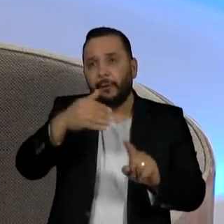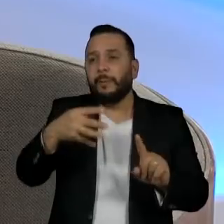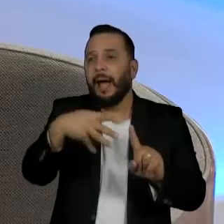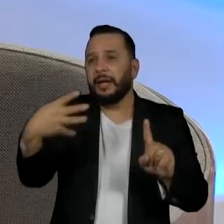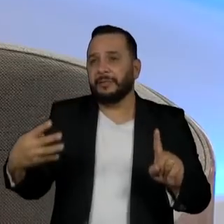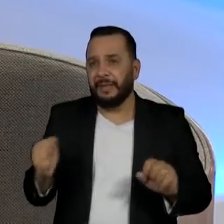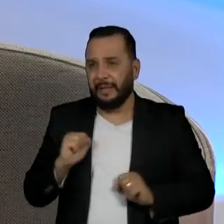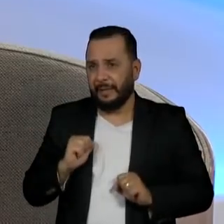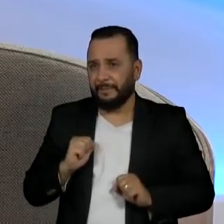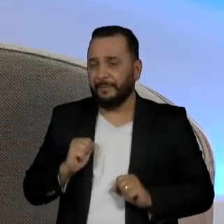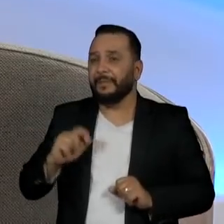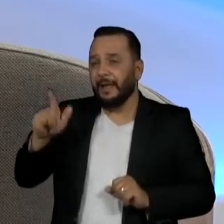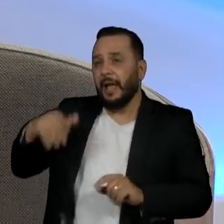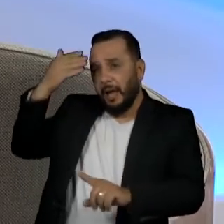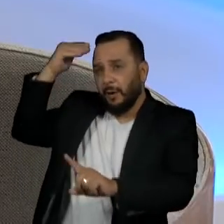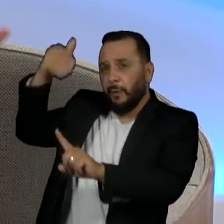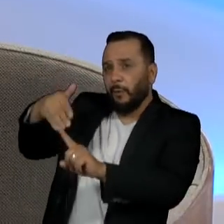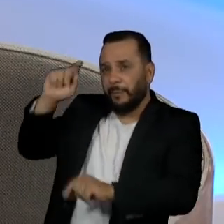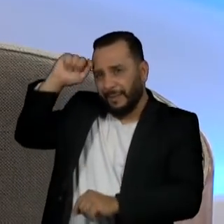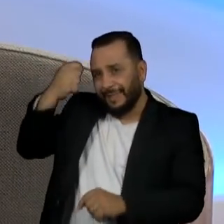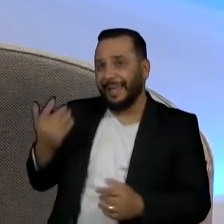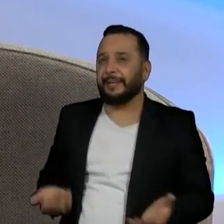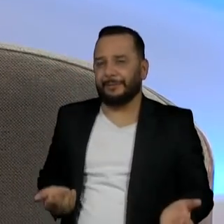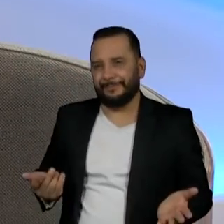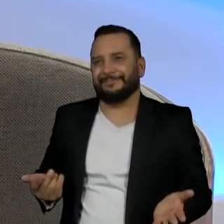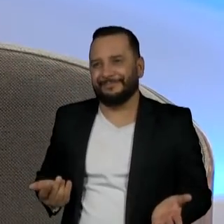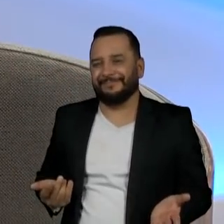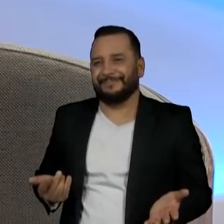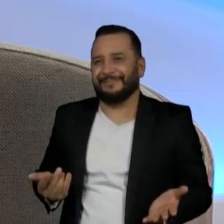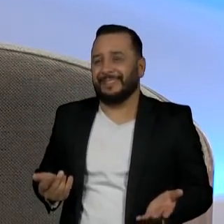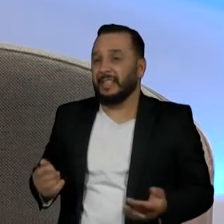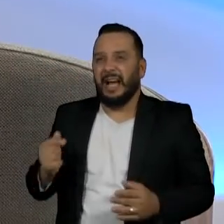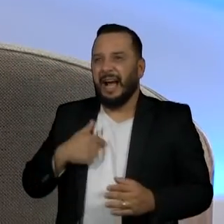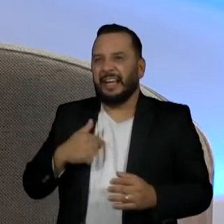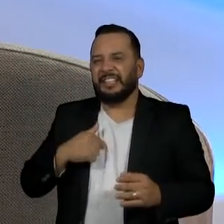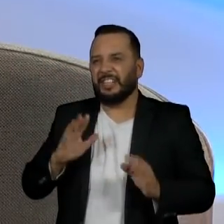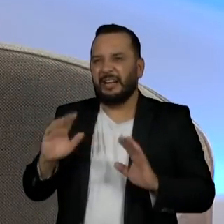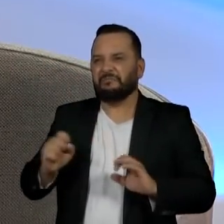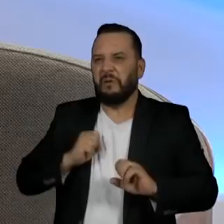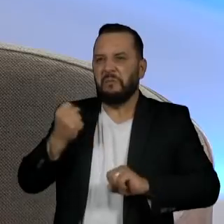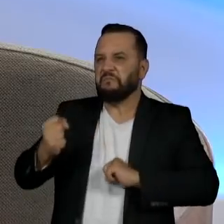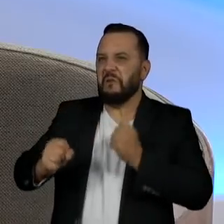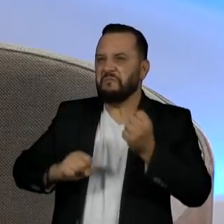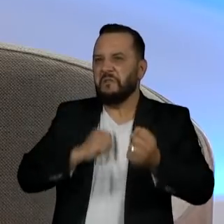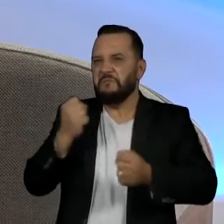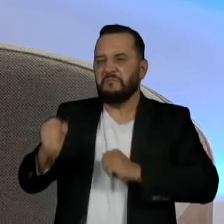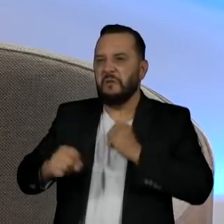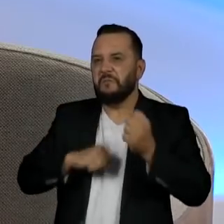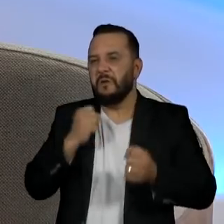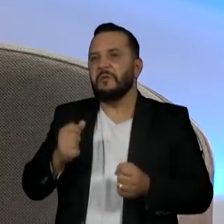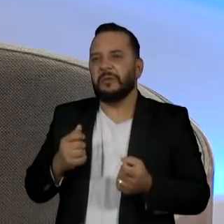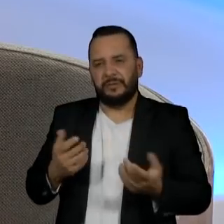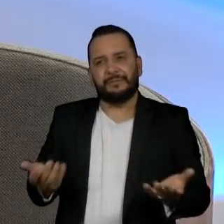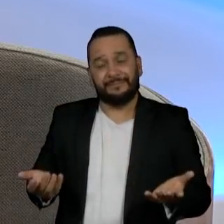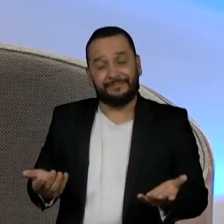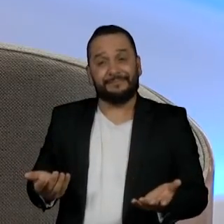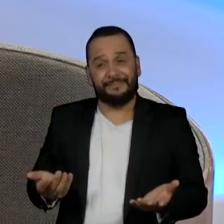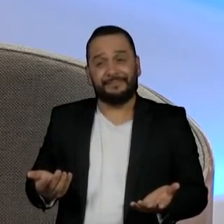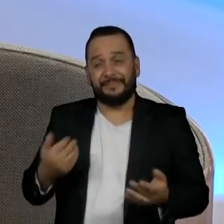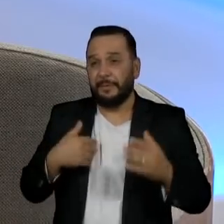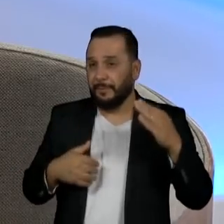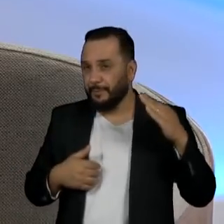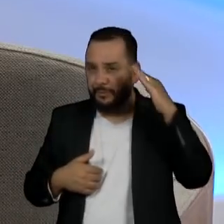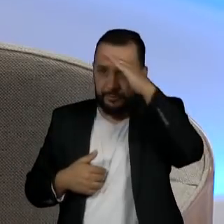LGBTQ+, nas populações negras, e vieram aí com essa raiva, né, e cobrando esses valores todos. Jair